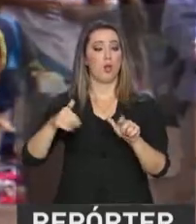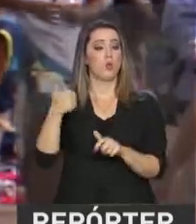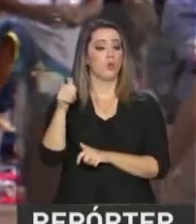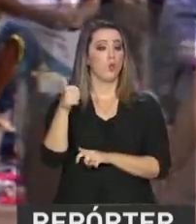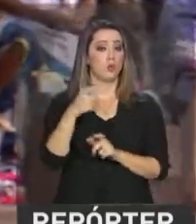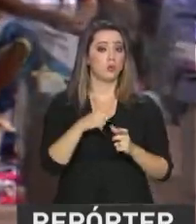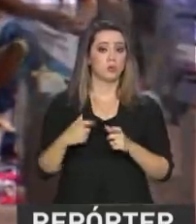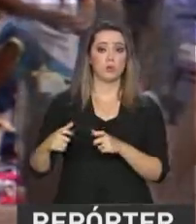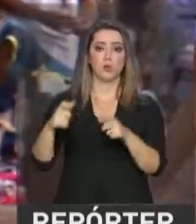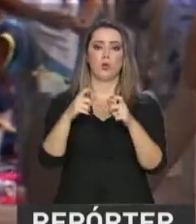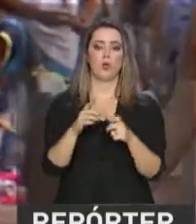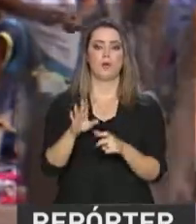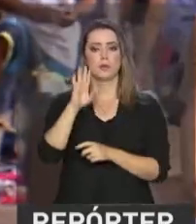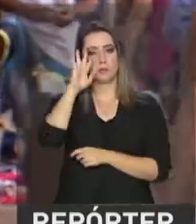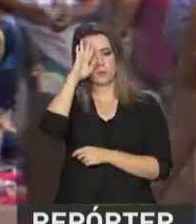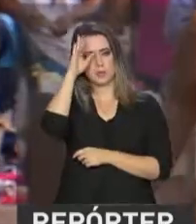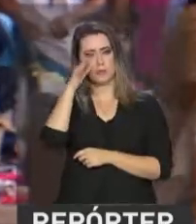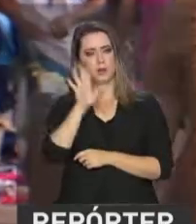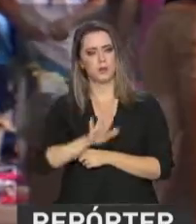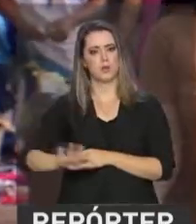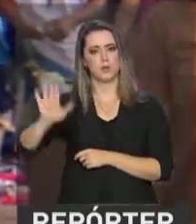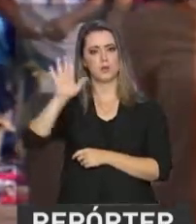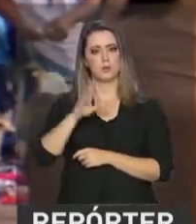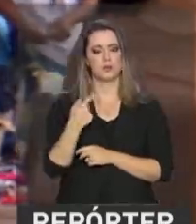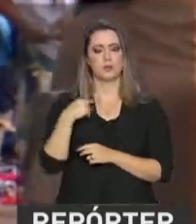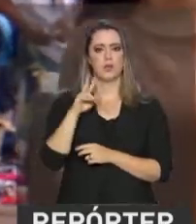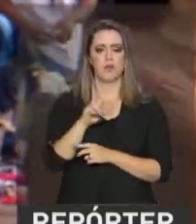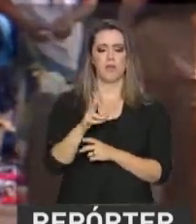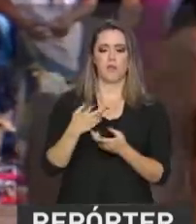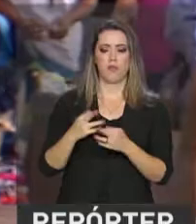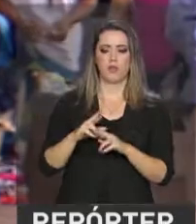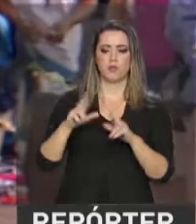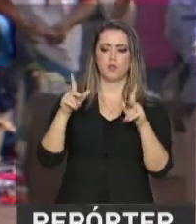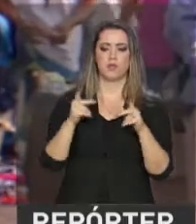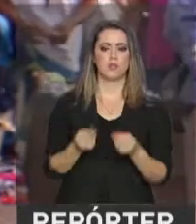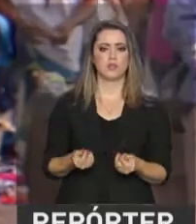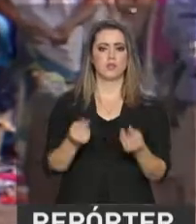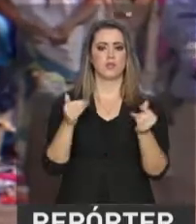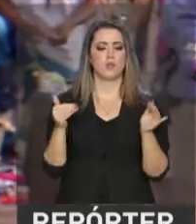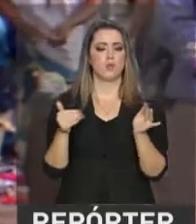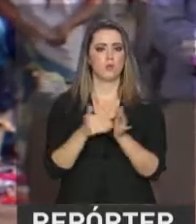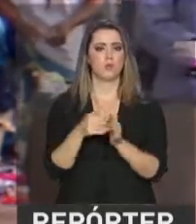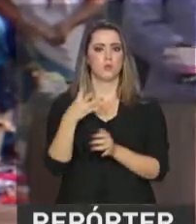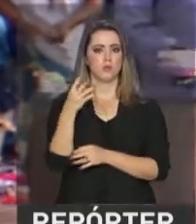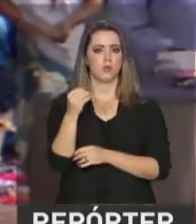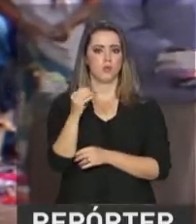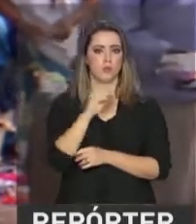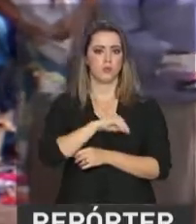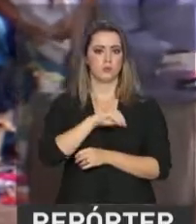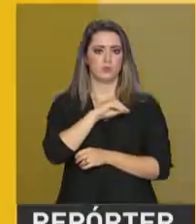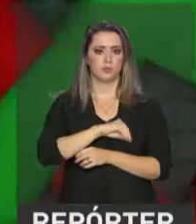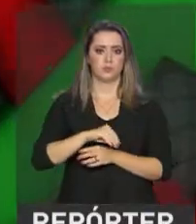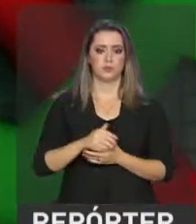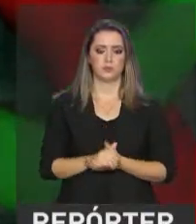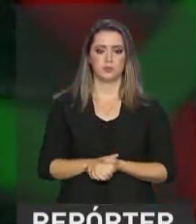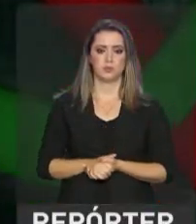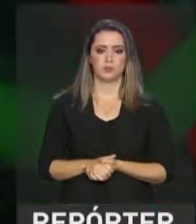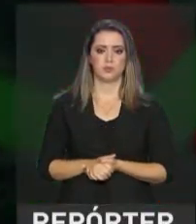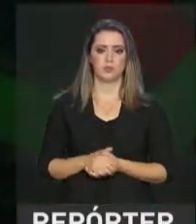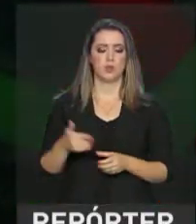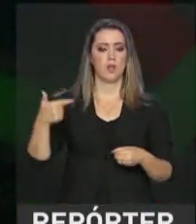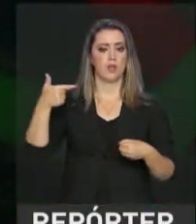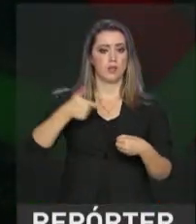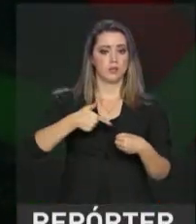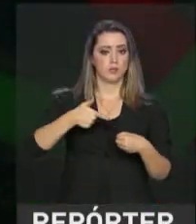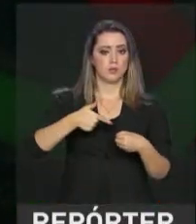país e ele mede a variação de preços para famílias com renda mensal de até 40 salários mínimos gasolina